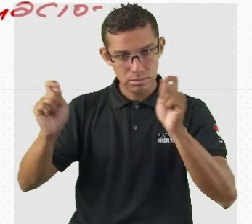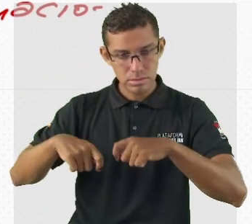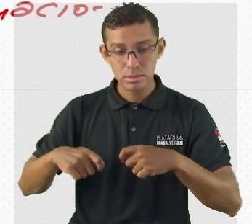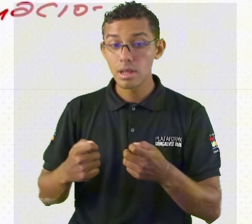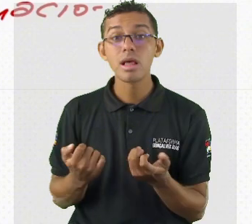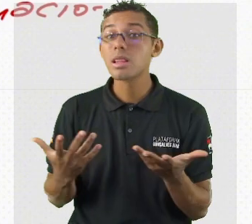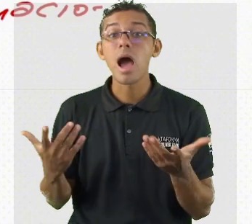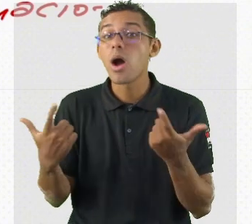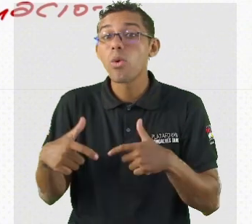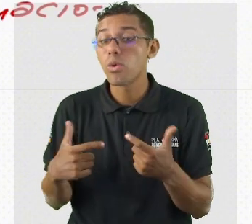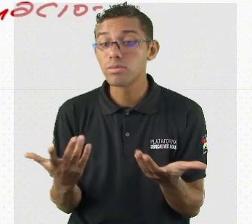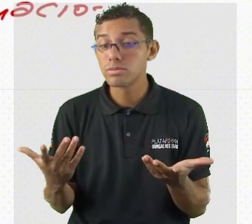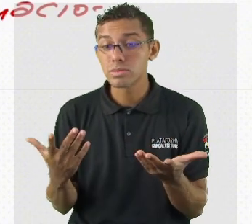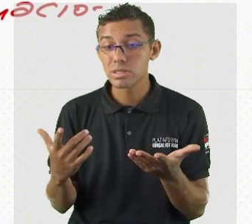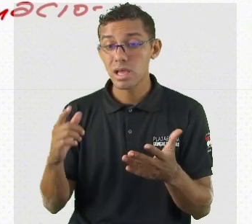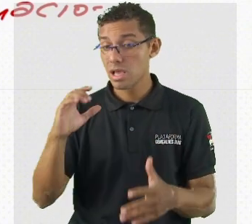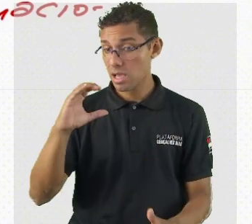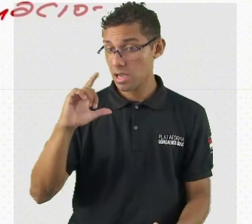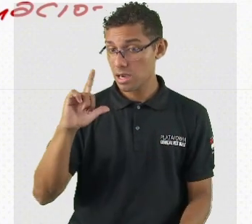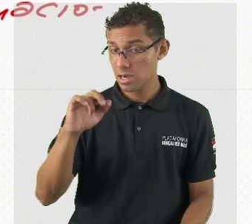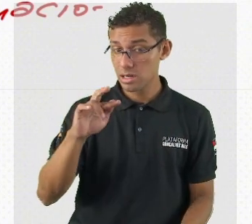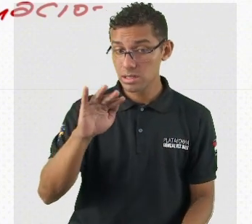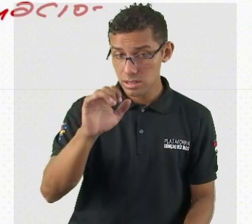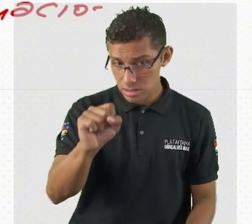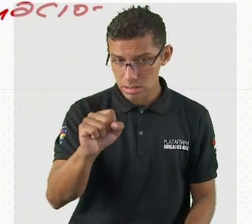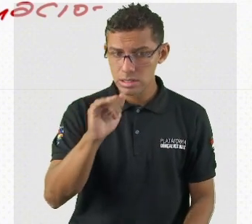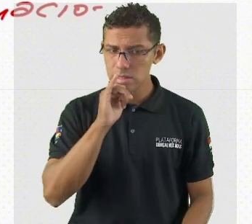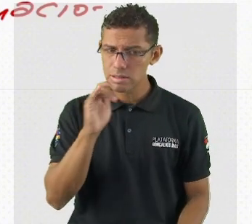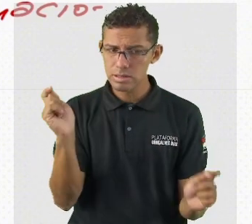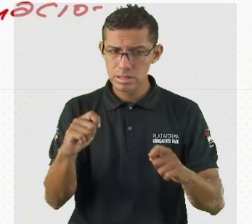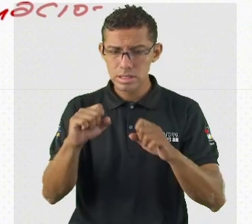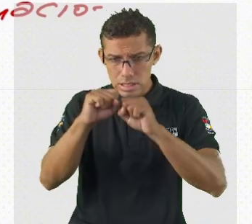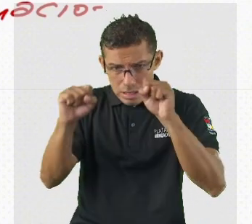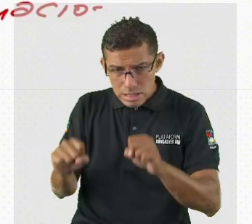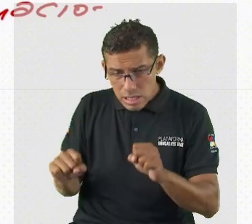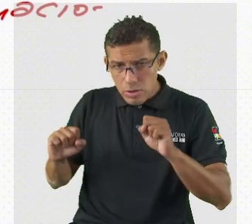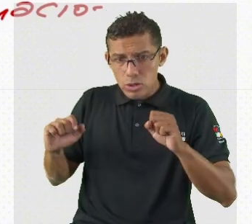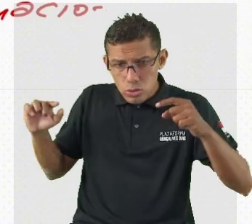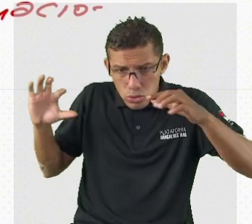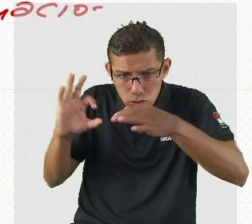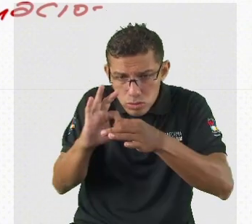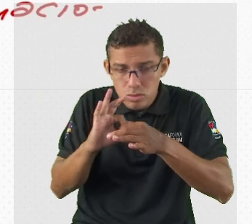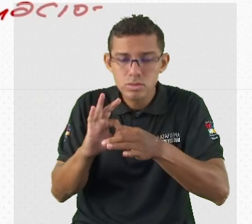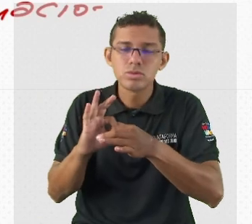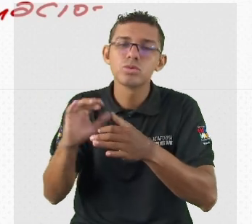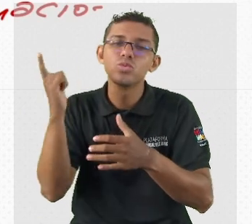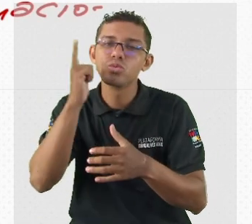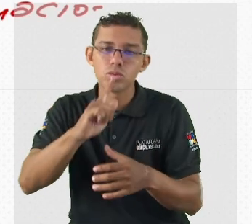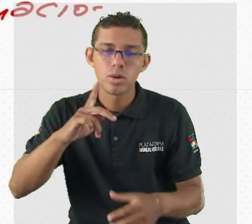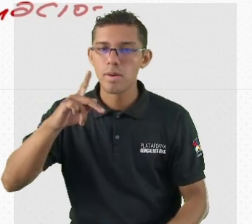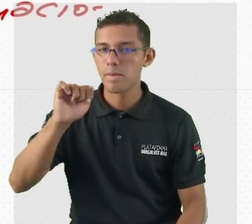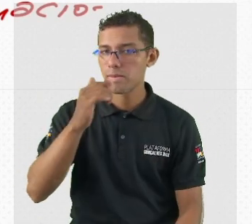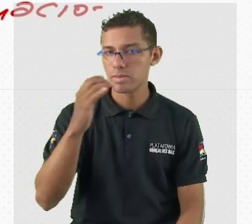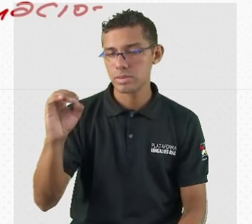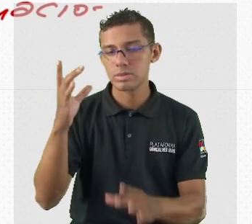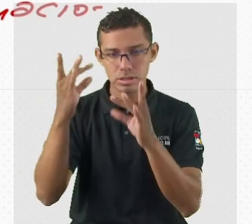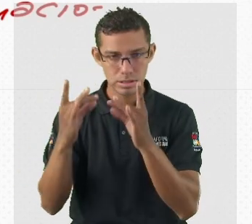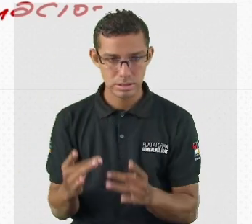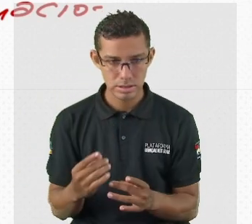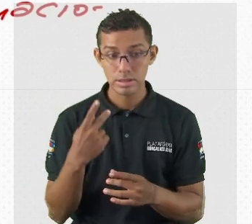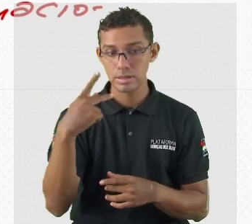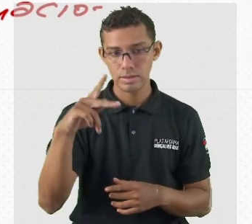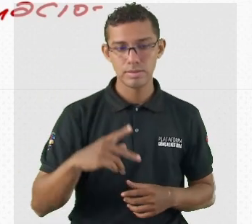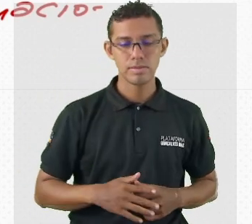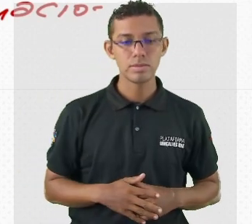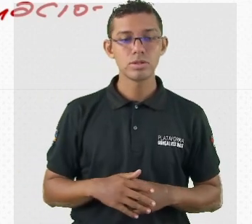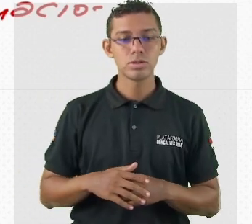ela foi pensada? De cliques, de acessos que você deu e que o sistema cruzou essas informações e chegou em um padrão estabelecido para você. Então, quando você